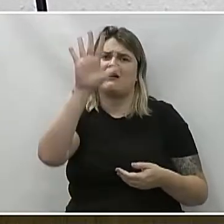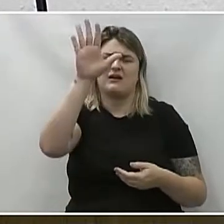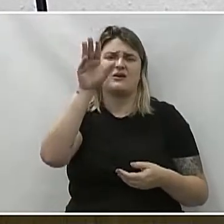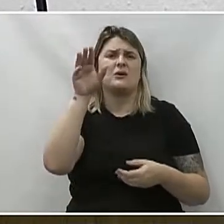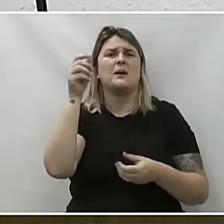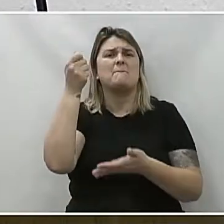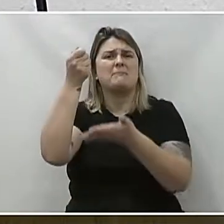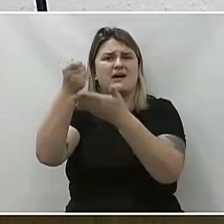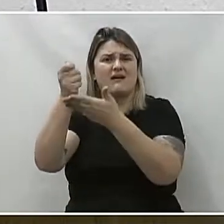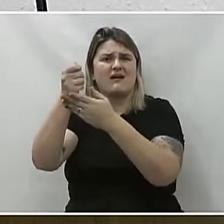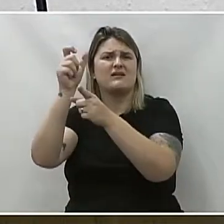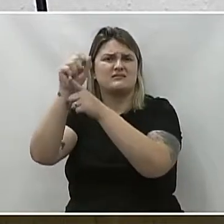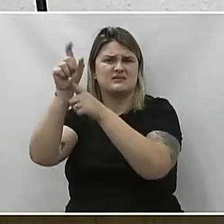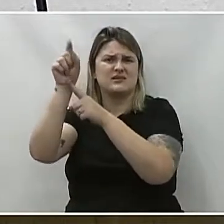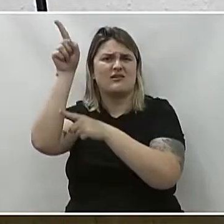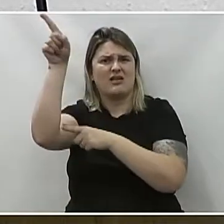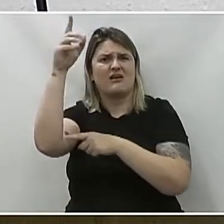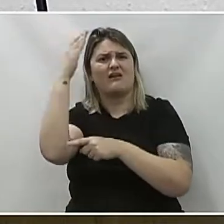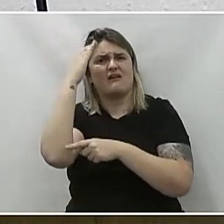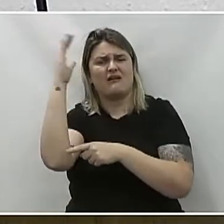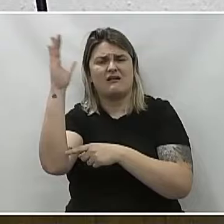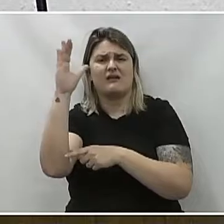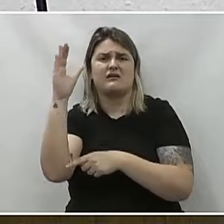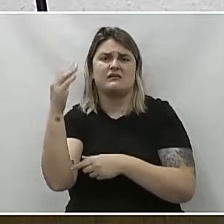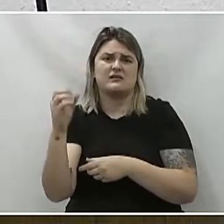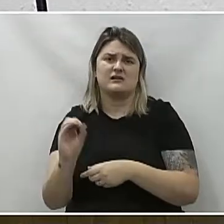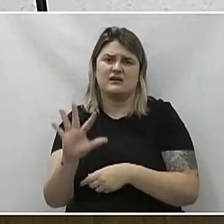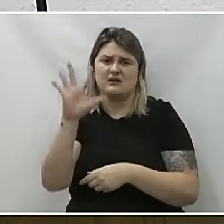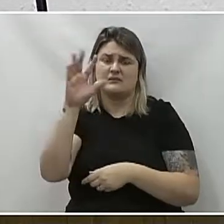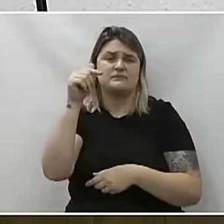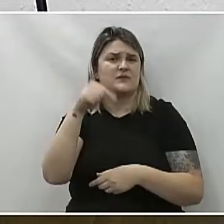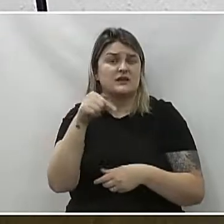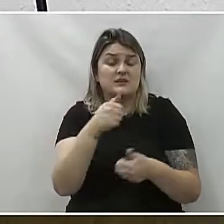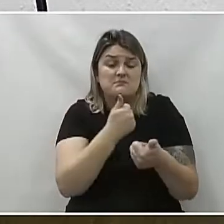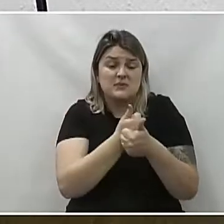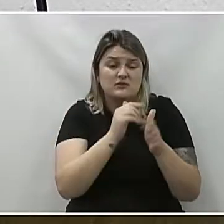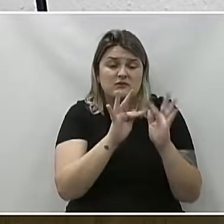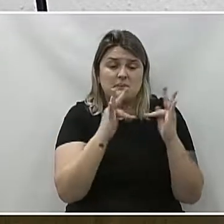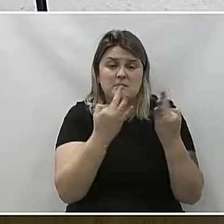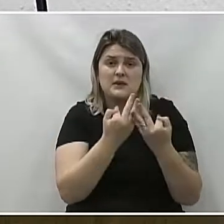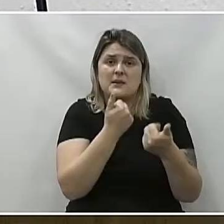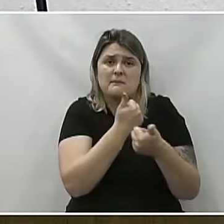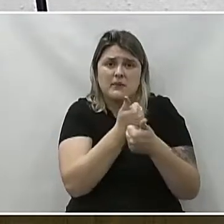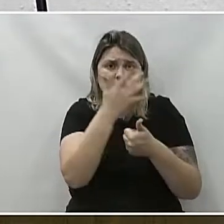acomodação desse paciente em Curitiba é caro. Aqui ele está perto da família, aqui ele está perto de todo mundo.